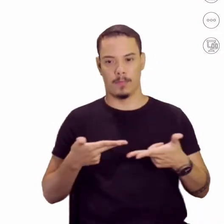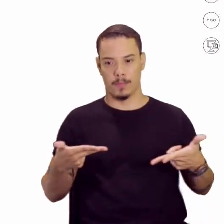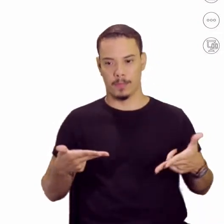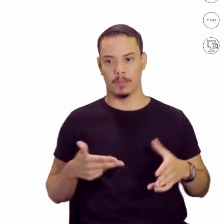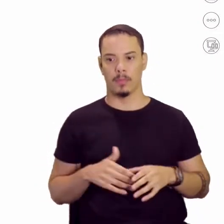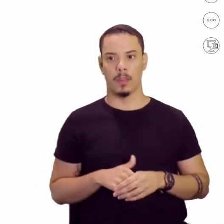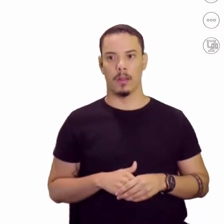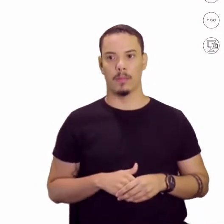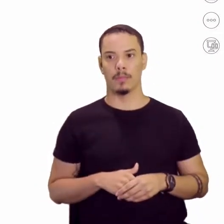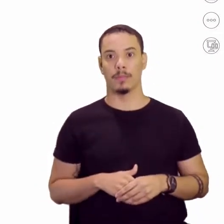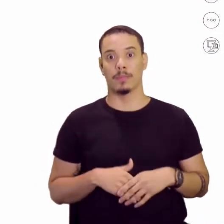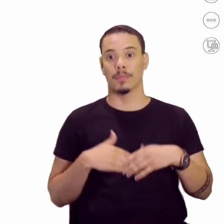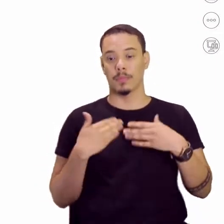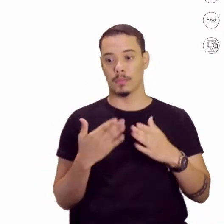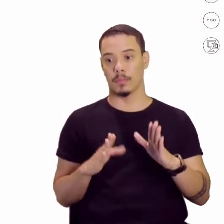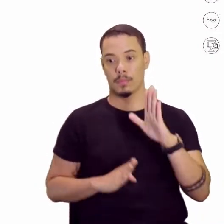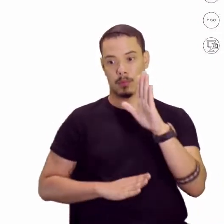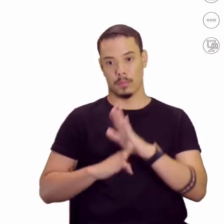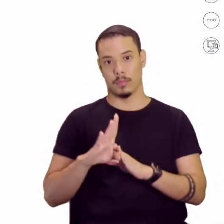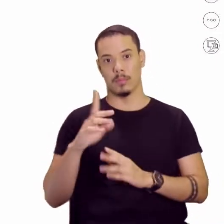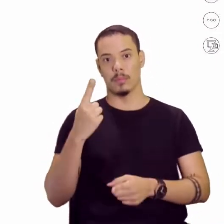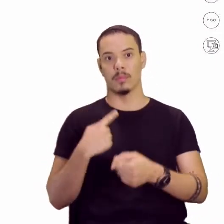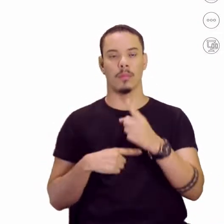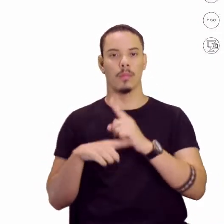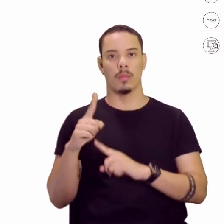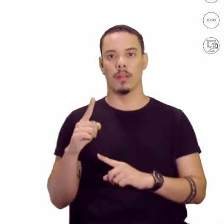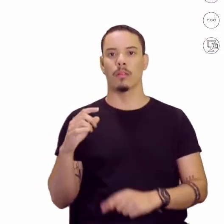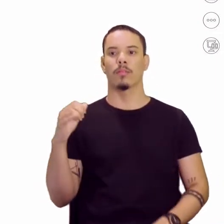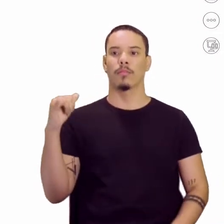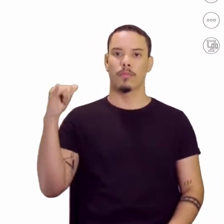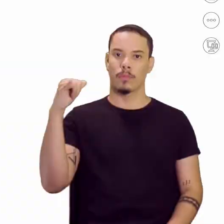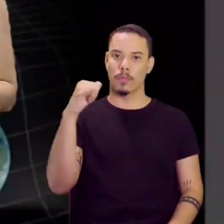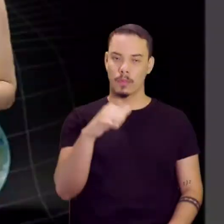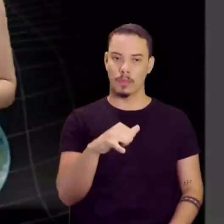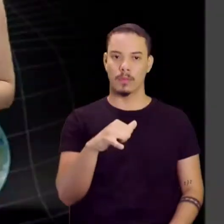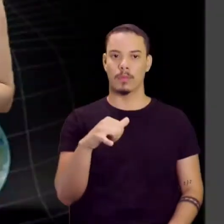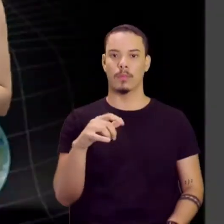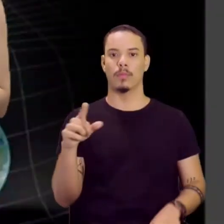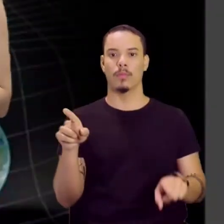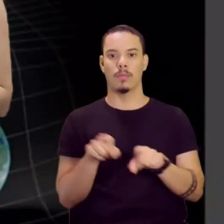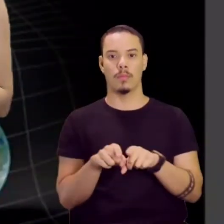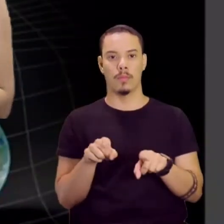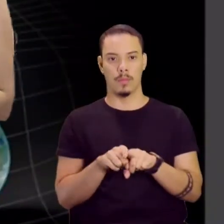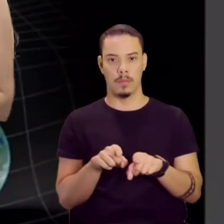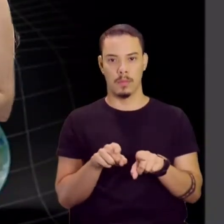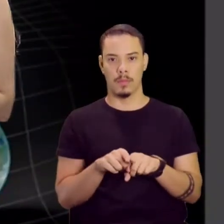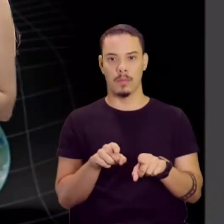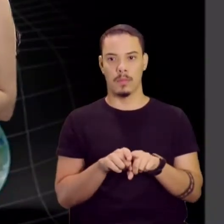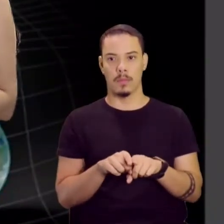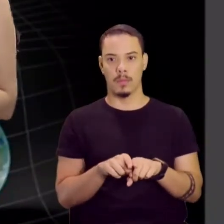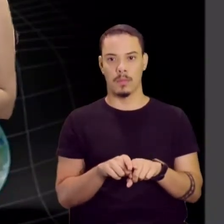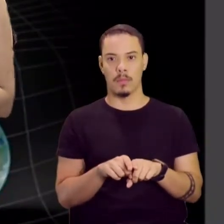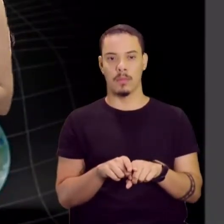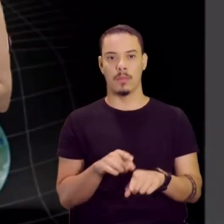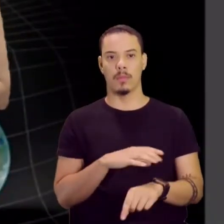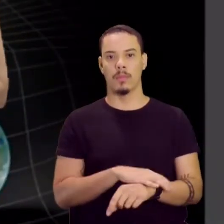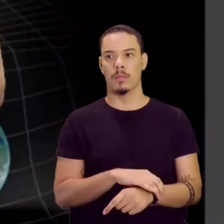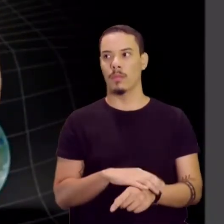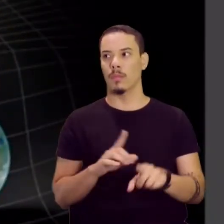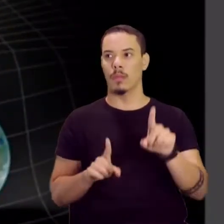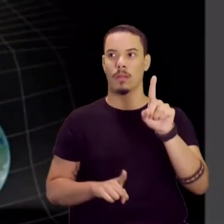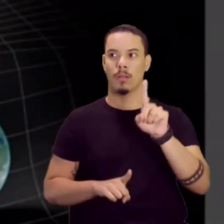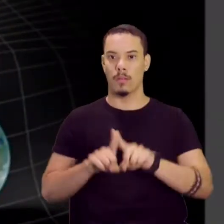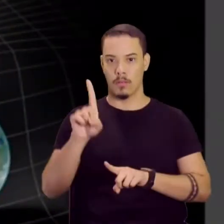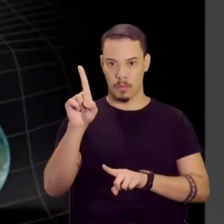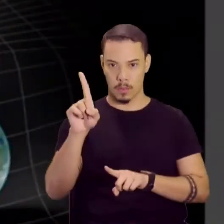Então, estes avanços podem ser observados no voo de aviões, como o professor Décio falou, lançamento de foguetes, né, Décio? Está lá também, lançamento de